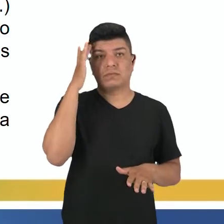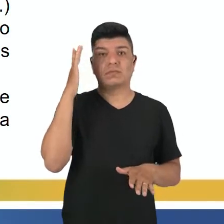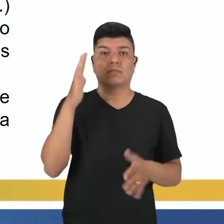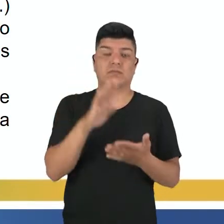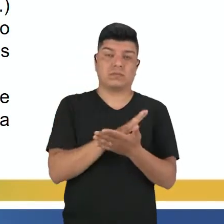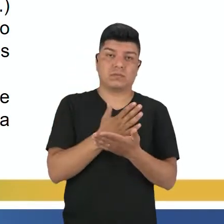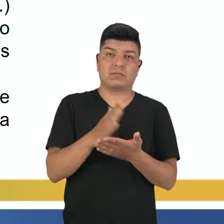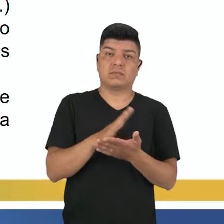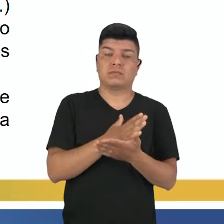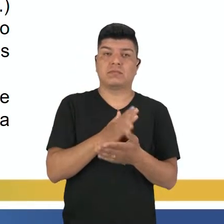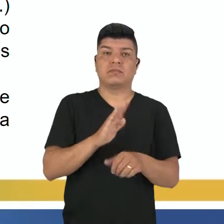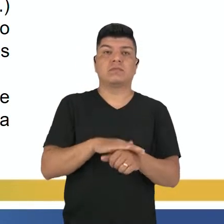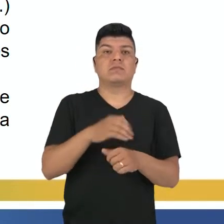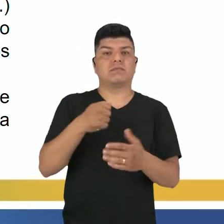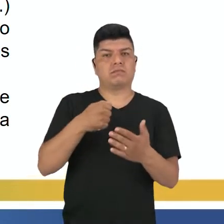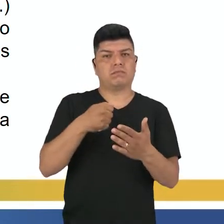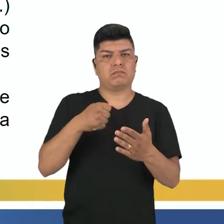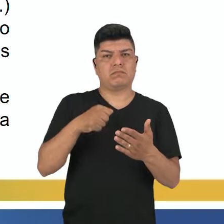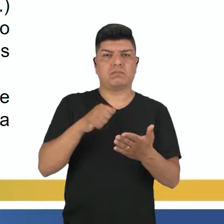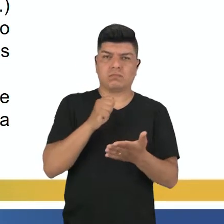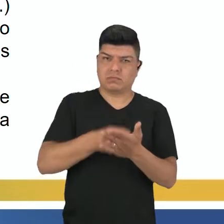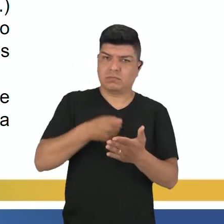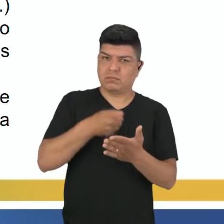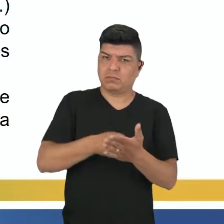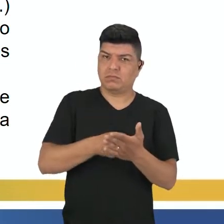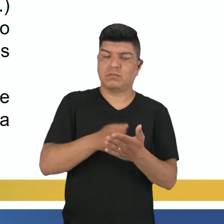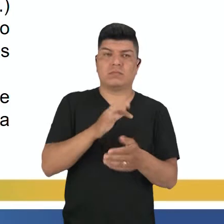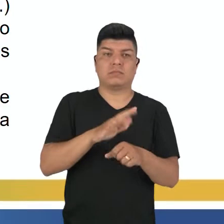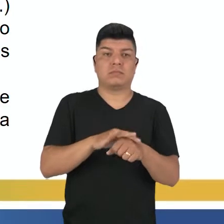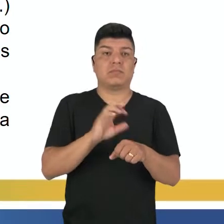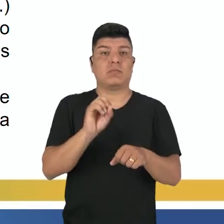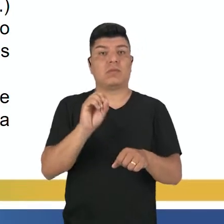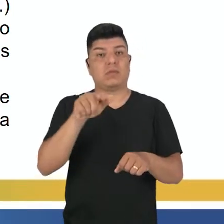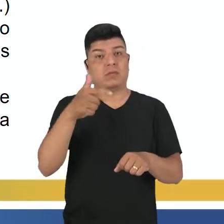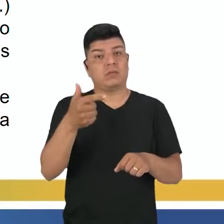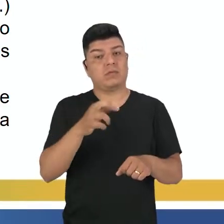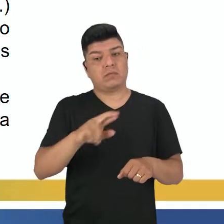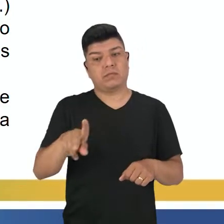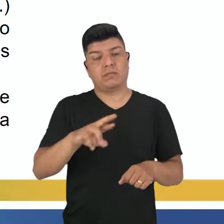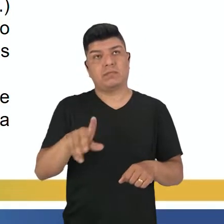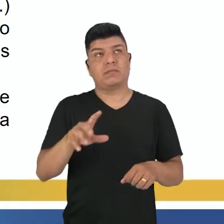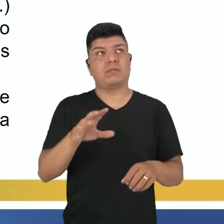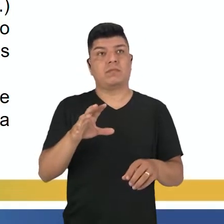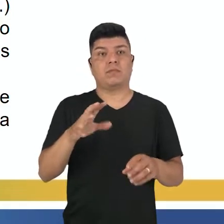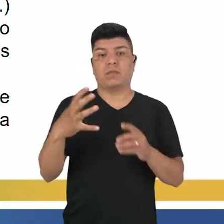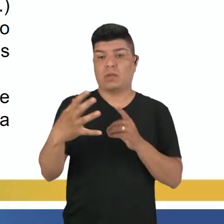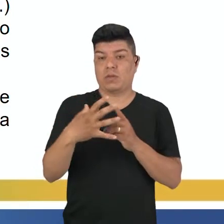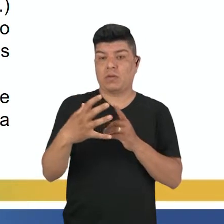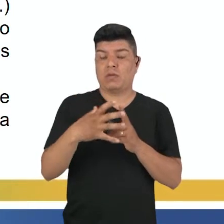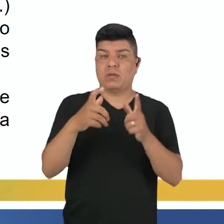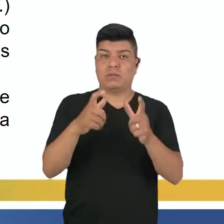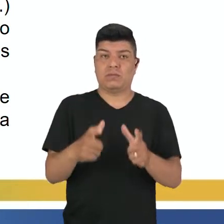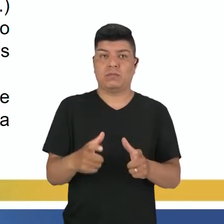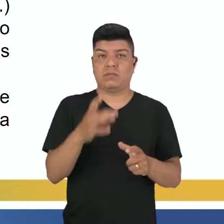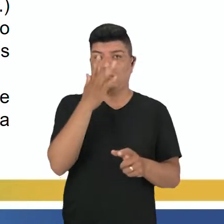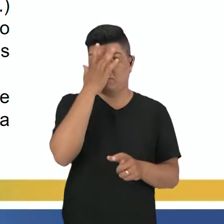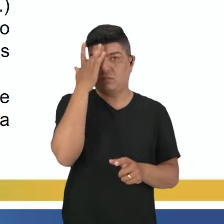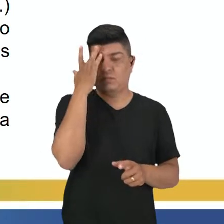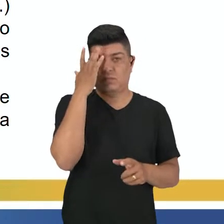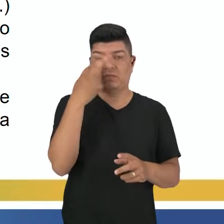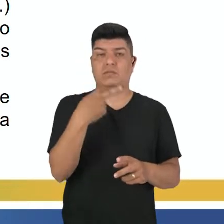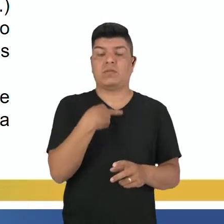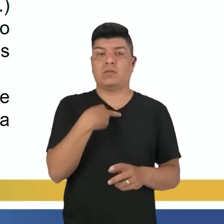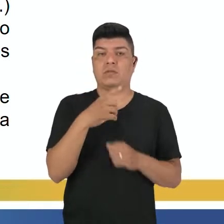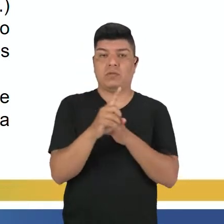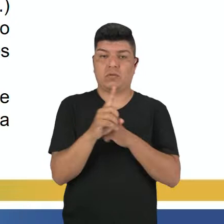algumas pessoas são mais resistentes a algumas doenças e outras não. Tudo depende da influência direta do local onde essa pessoa ocupa